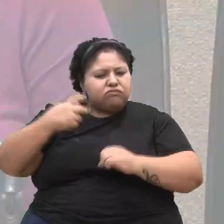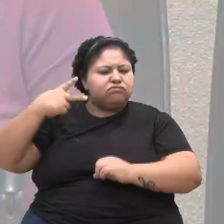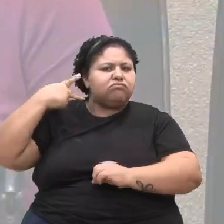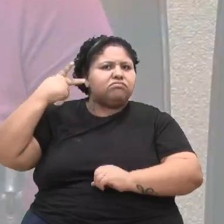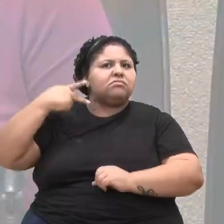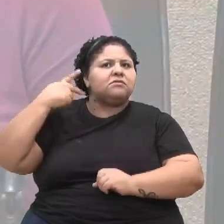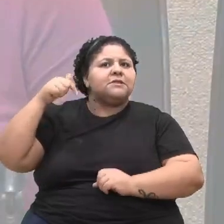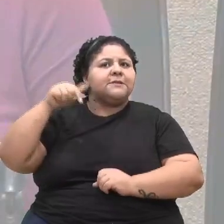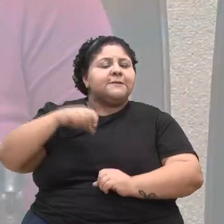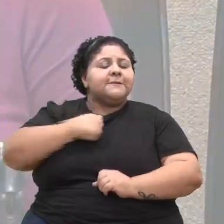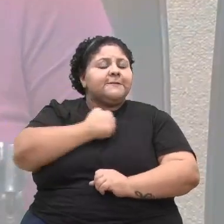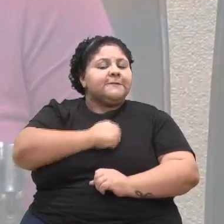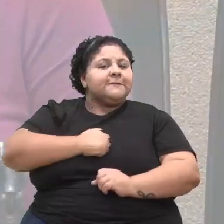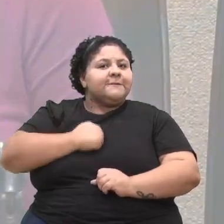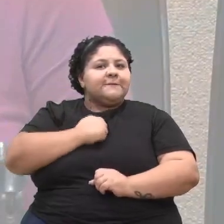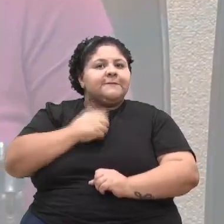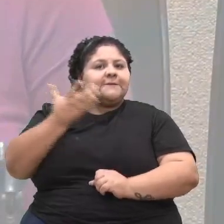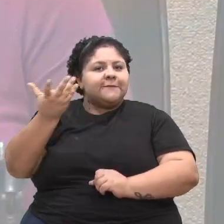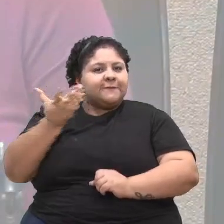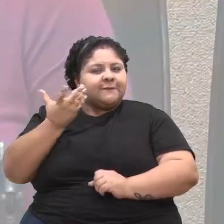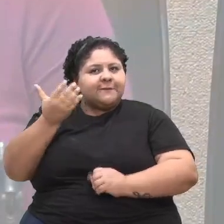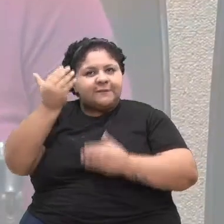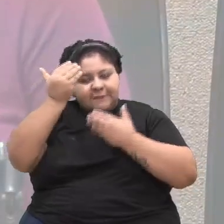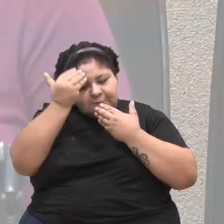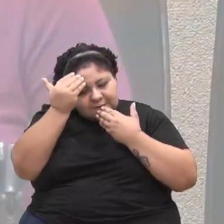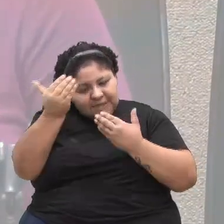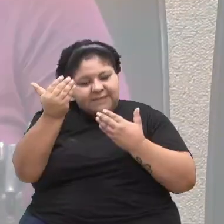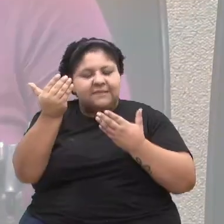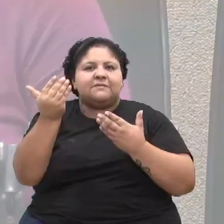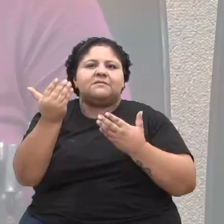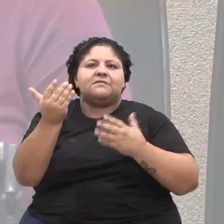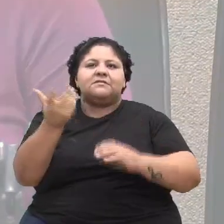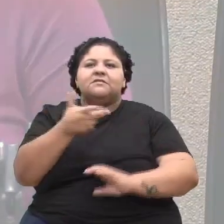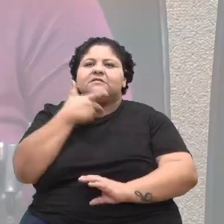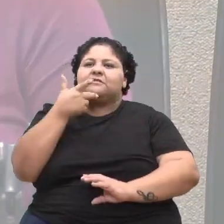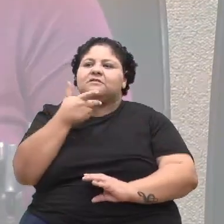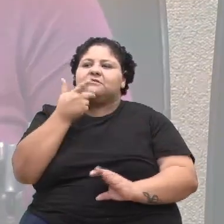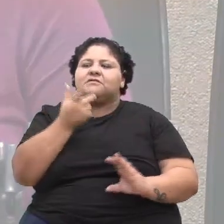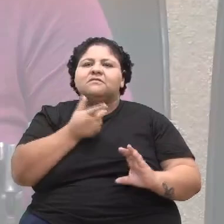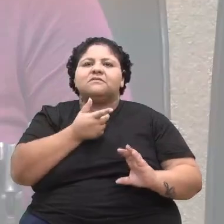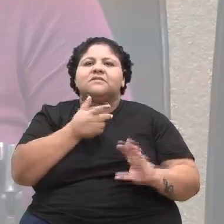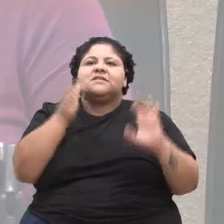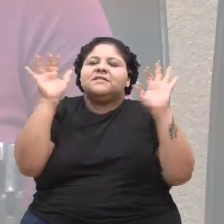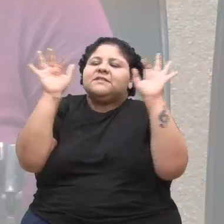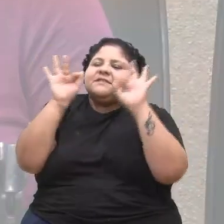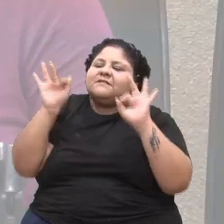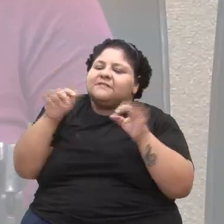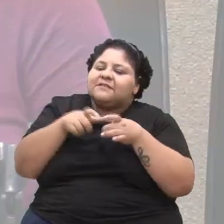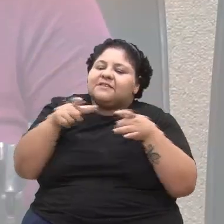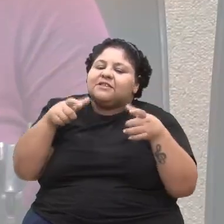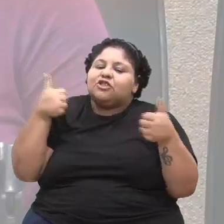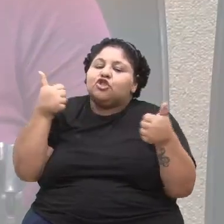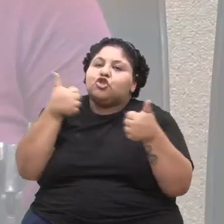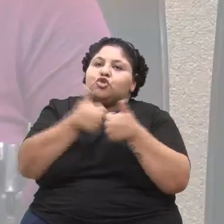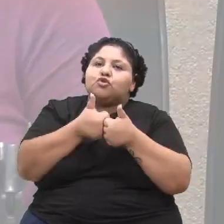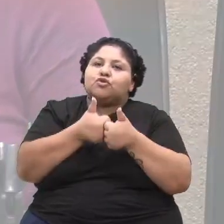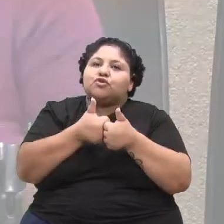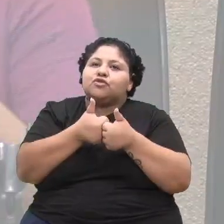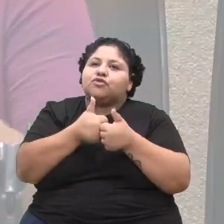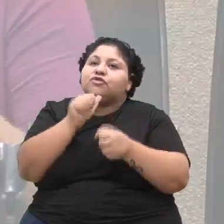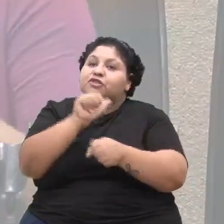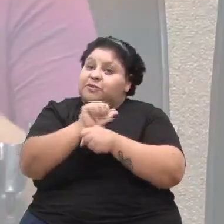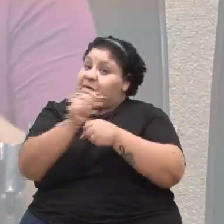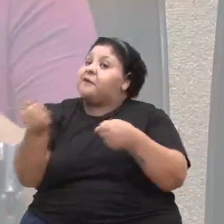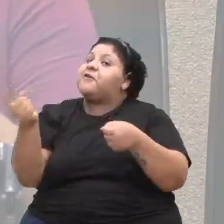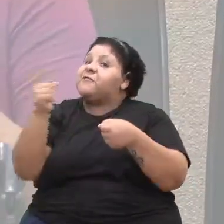nesse sentido, eu quero lhe agradecer e dizer que foi uma alegria muito grande tê-la aqui conosco. Espero que a senhora